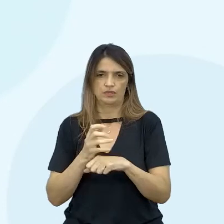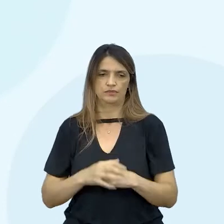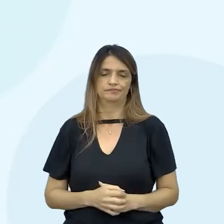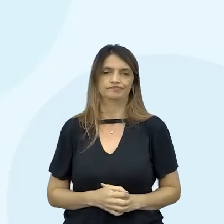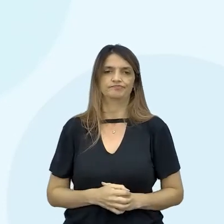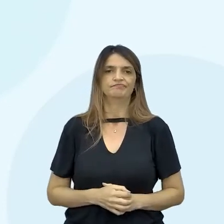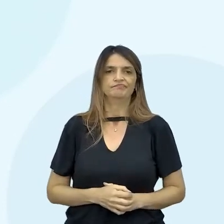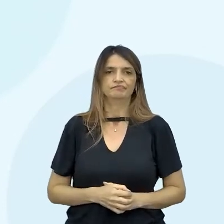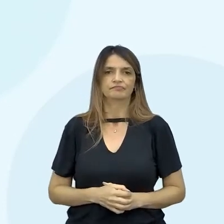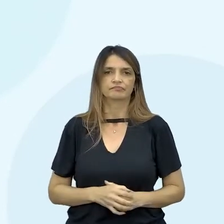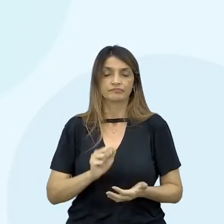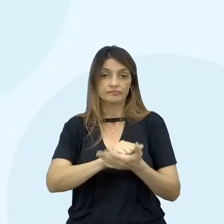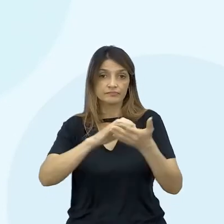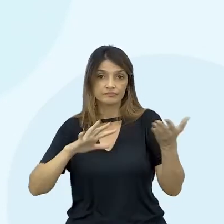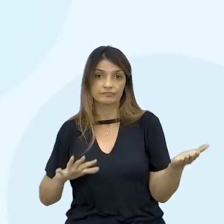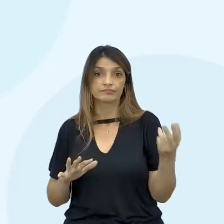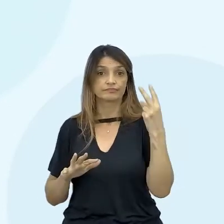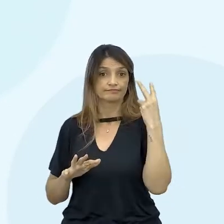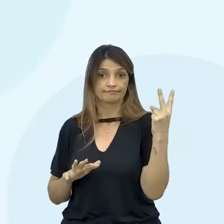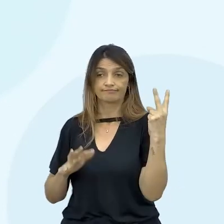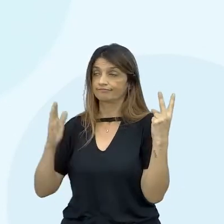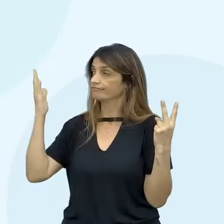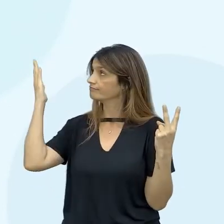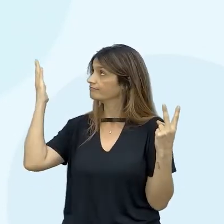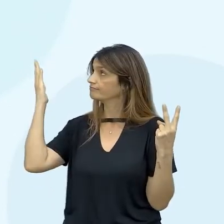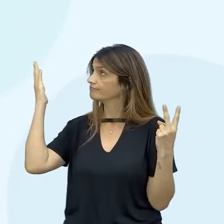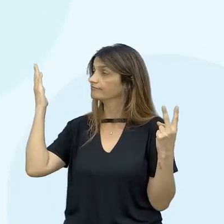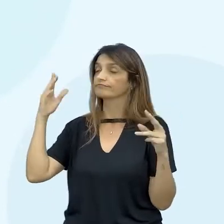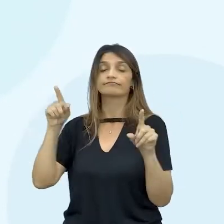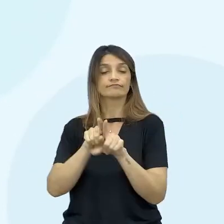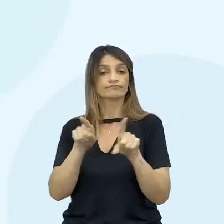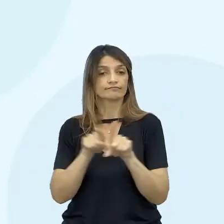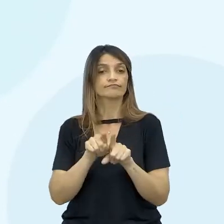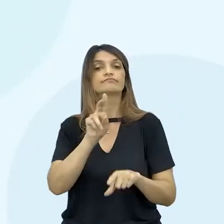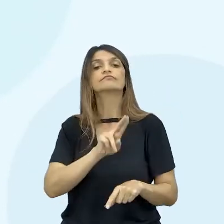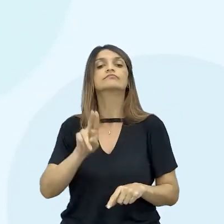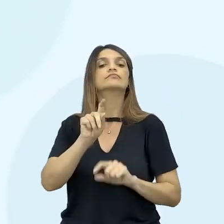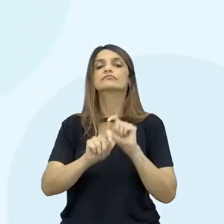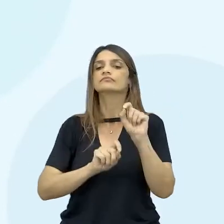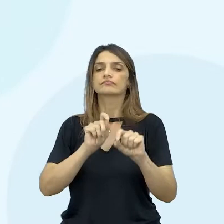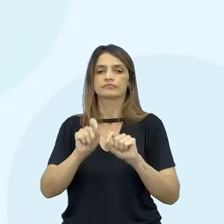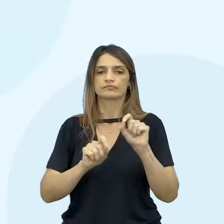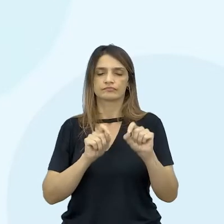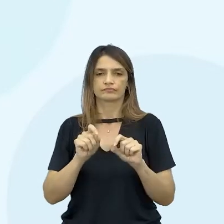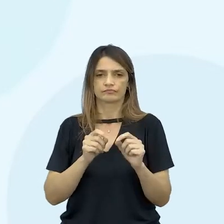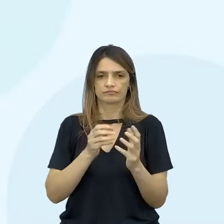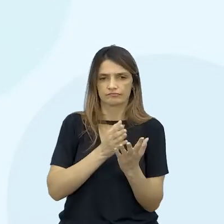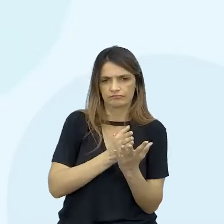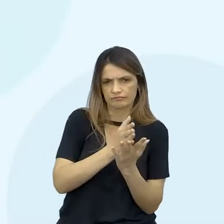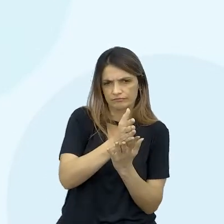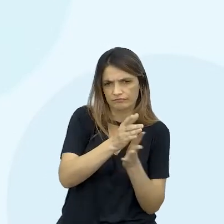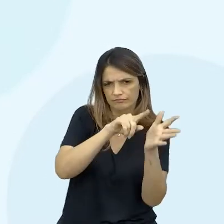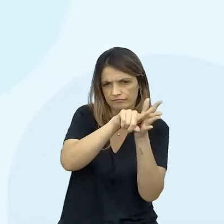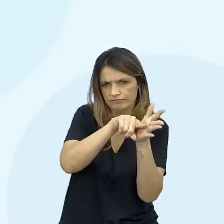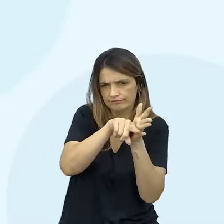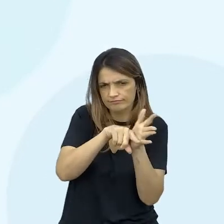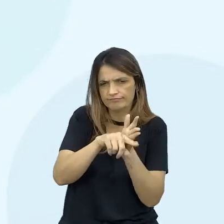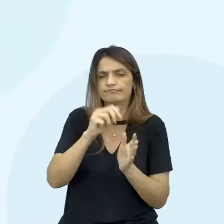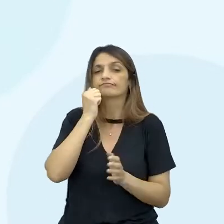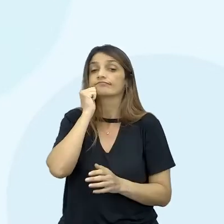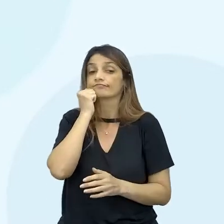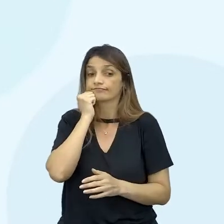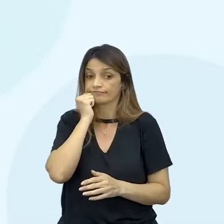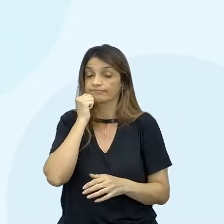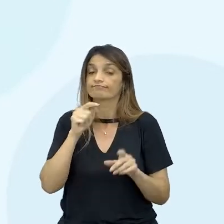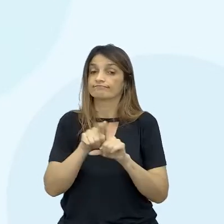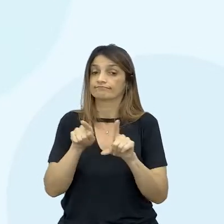integrada 2. A atividade 2, ela também está utilizando aí o eixo estruturante investigação